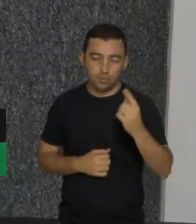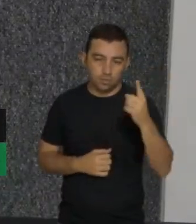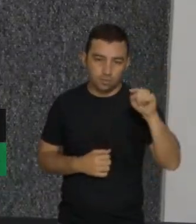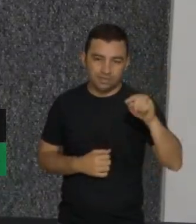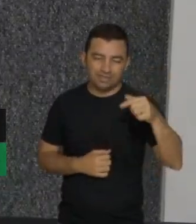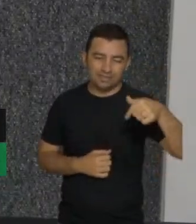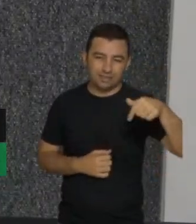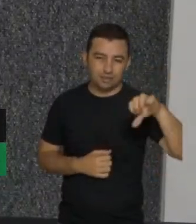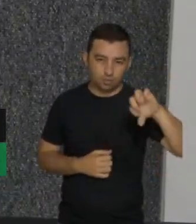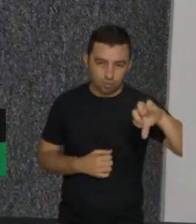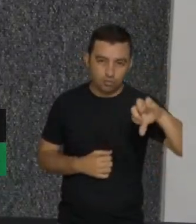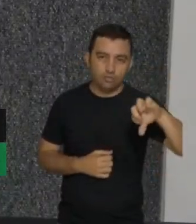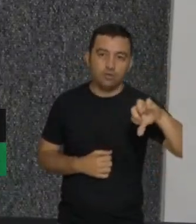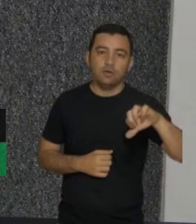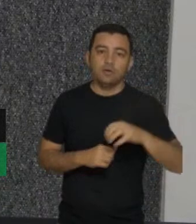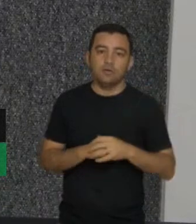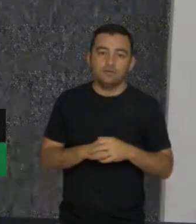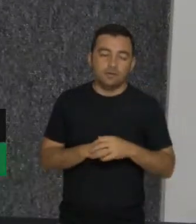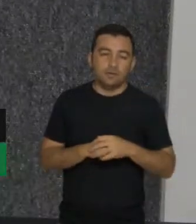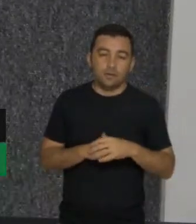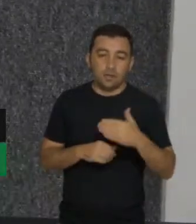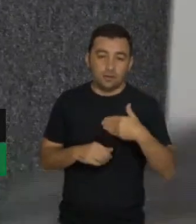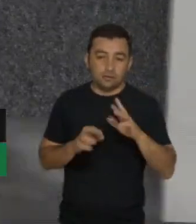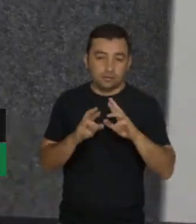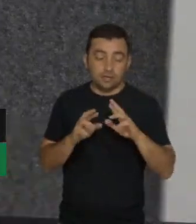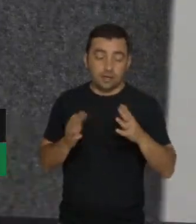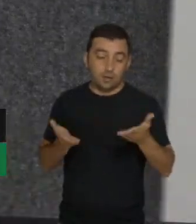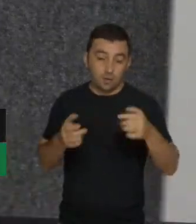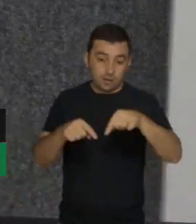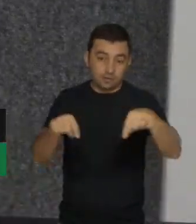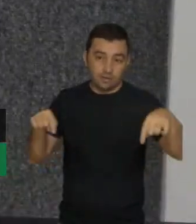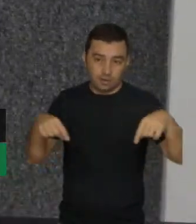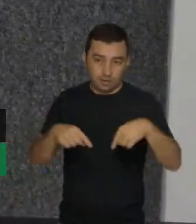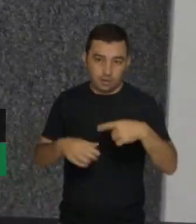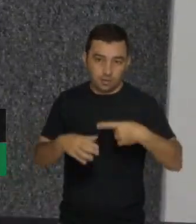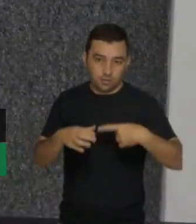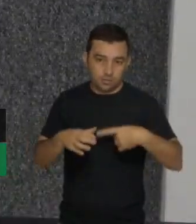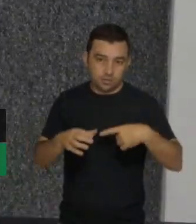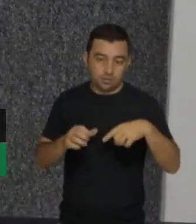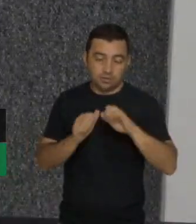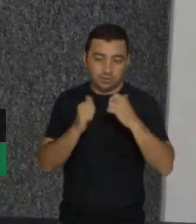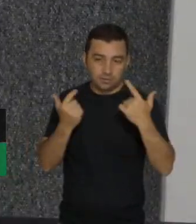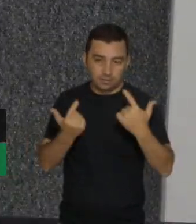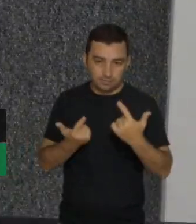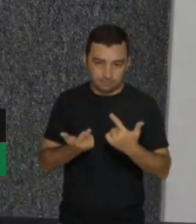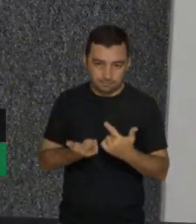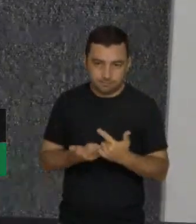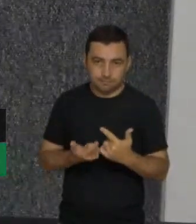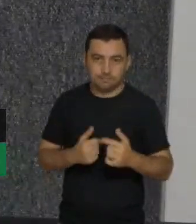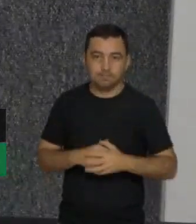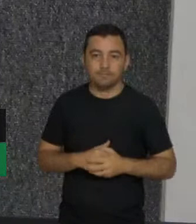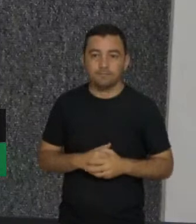estou aqui na sala das comissões da Assembleia Legislativa de Santa